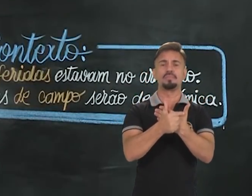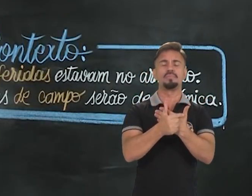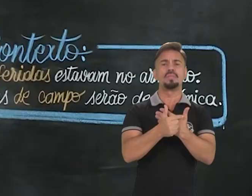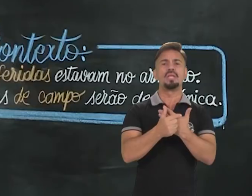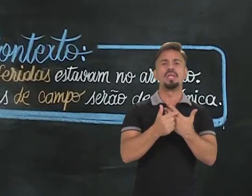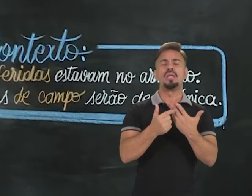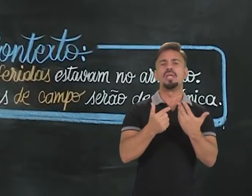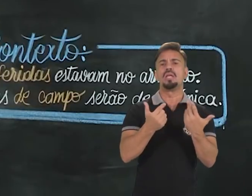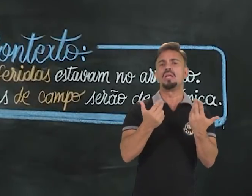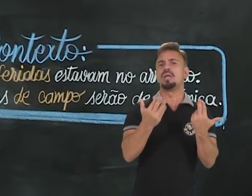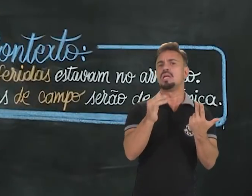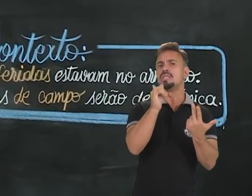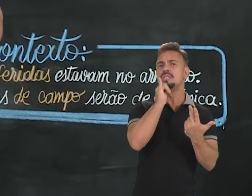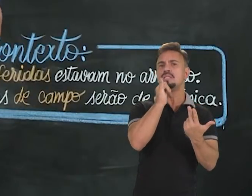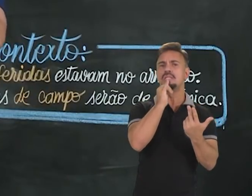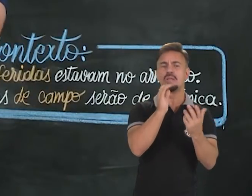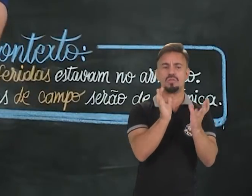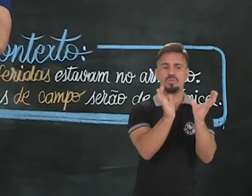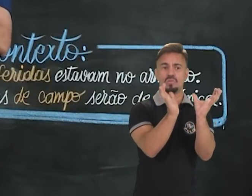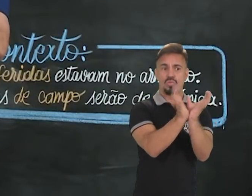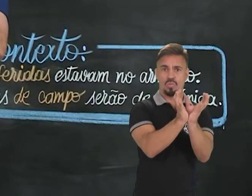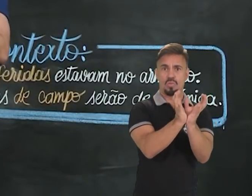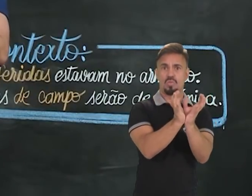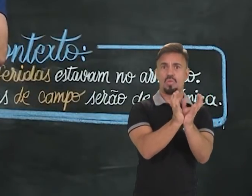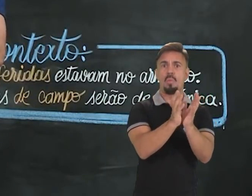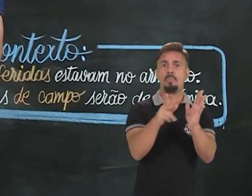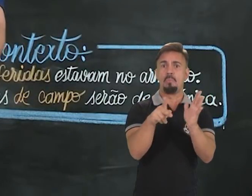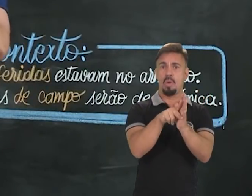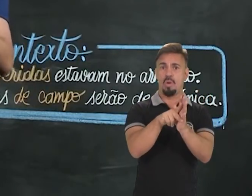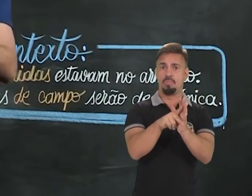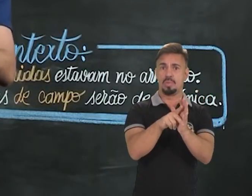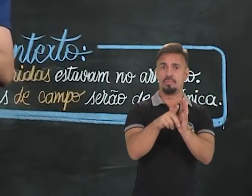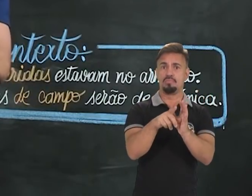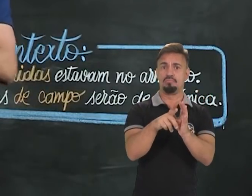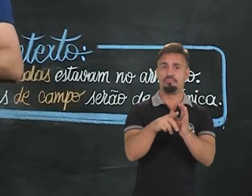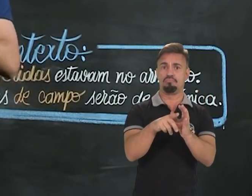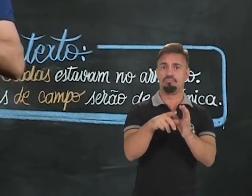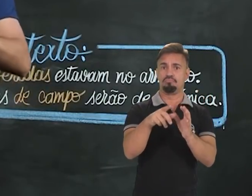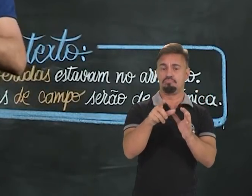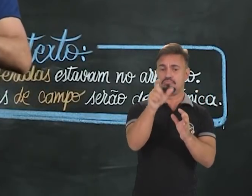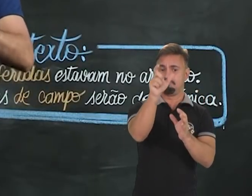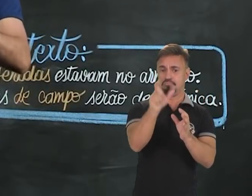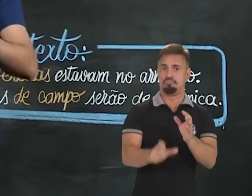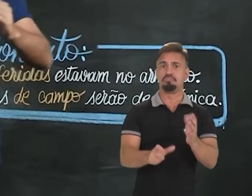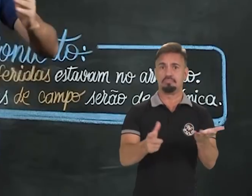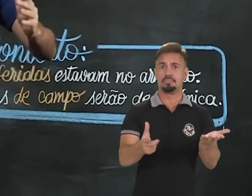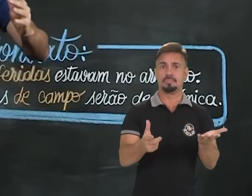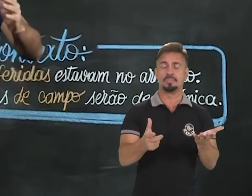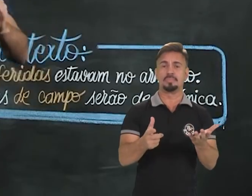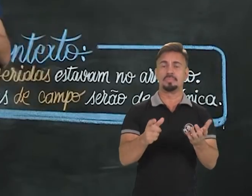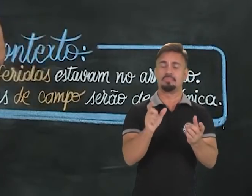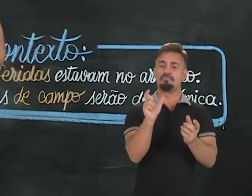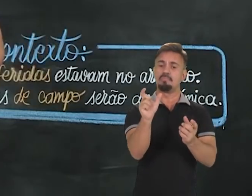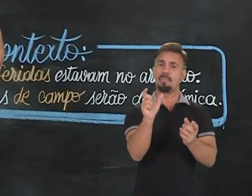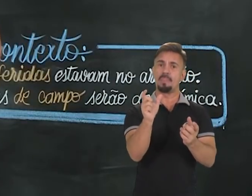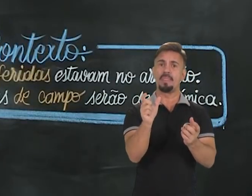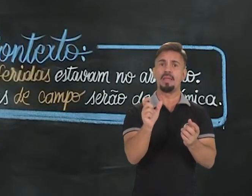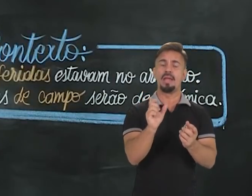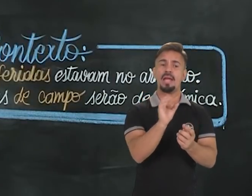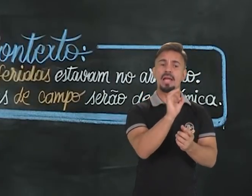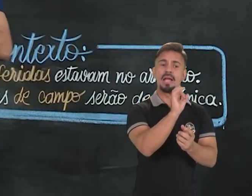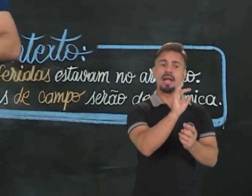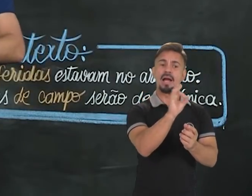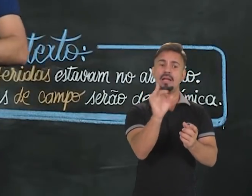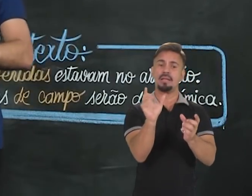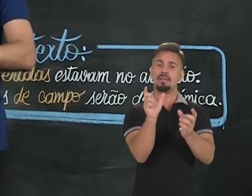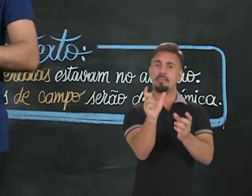você tivesse, de fato, uma classe, um grupo ao qual você pertence, pensando nessa analogia, pensando nessa comparação com as palavras, né? Cada palavra